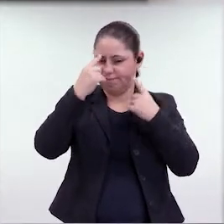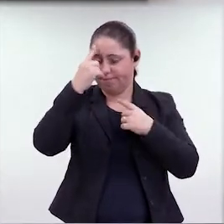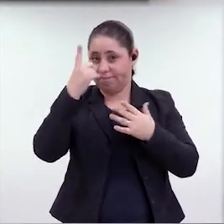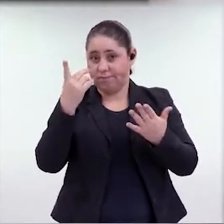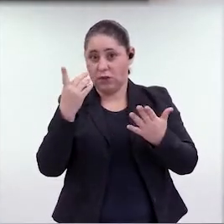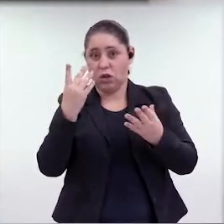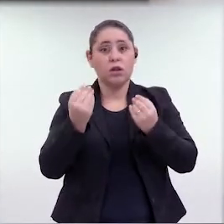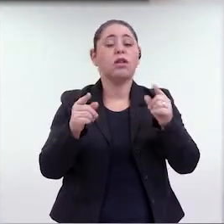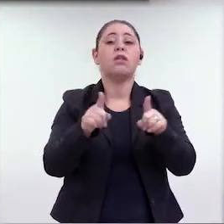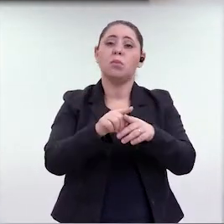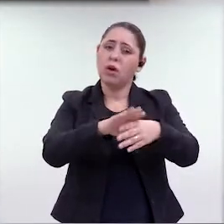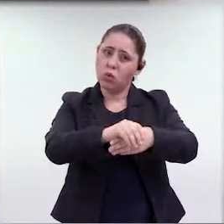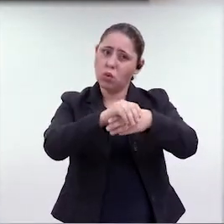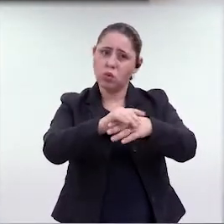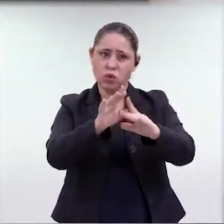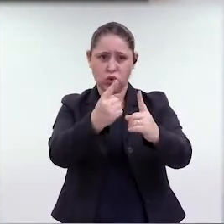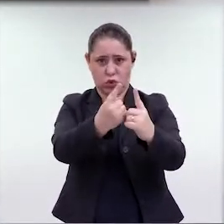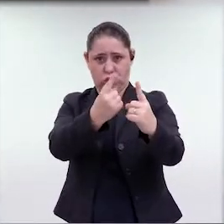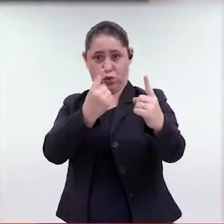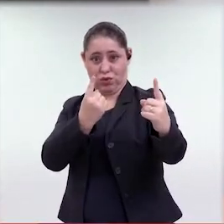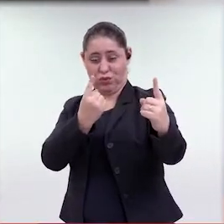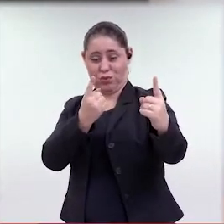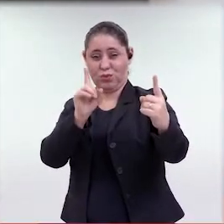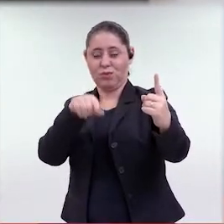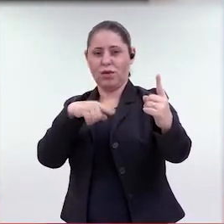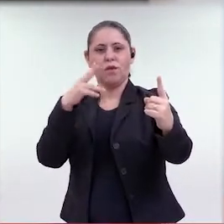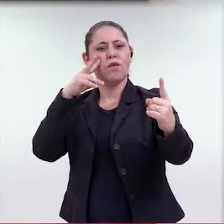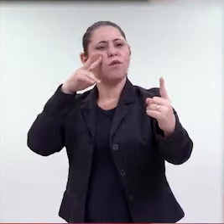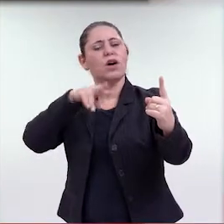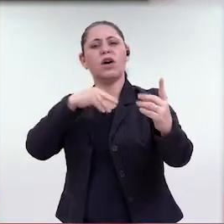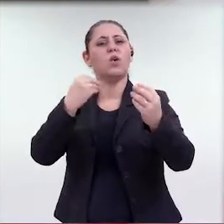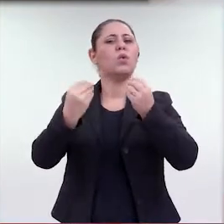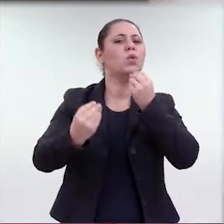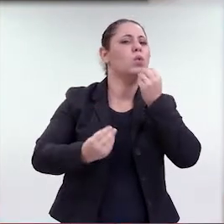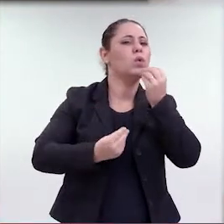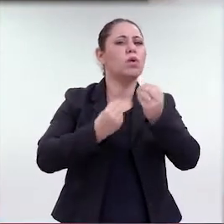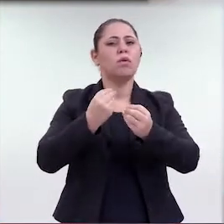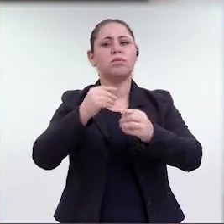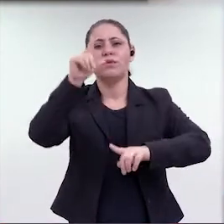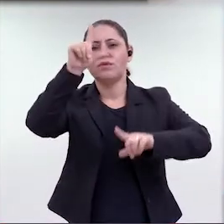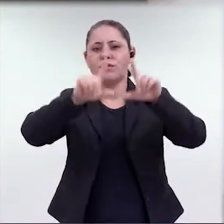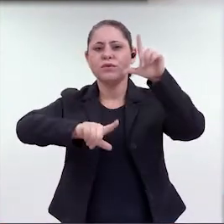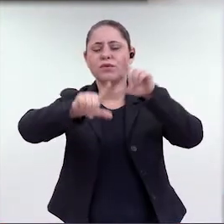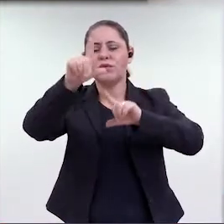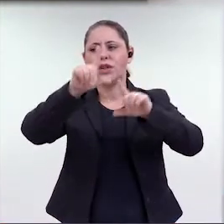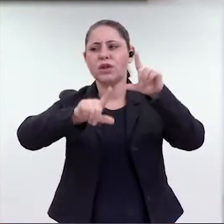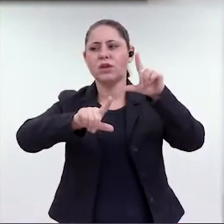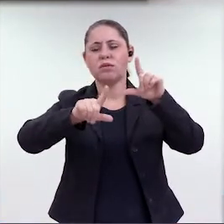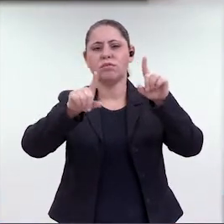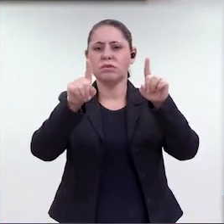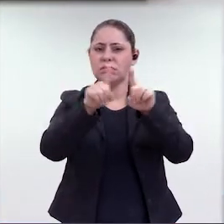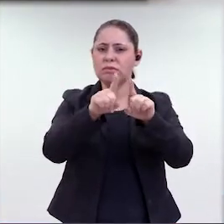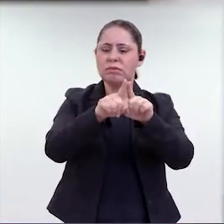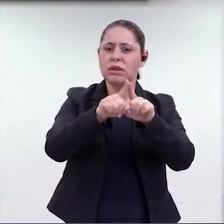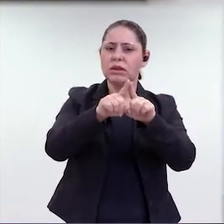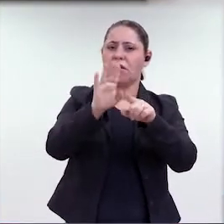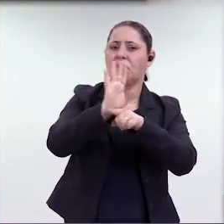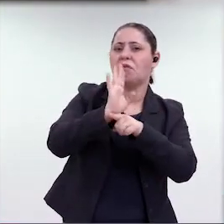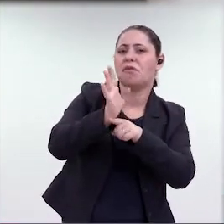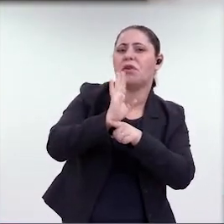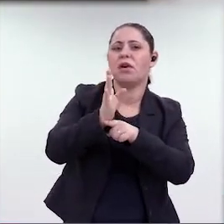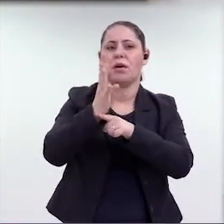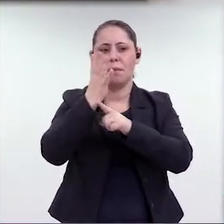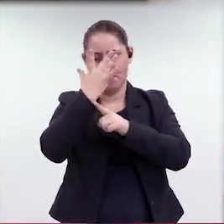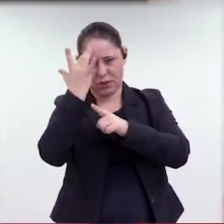se cumprimentam também de longe, né, Kleber? A gente vê, assim, em seriados, em filmes orientais, o pessoal se cumprimentando